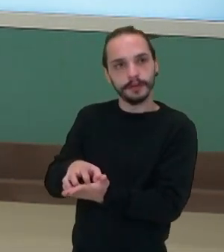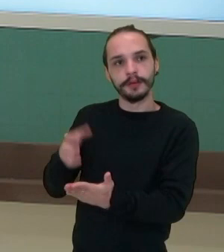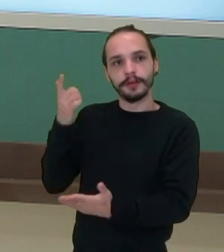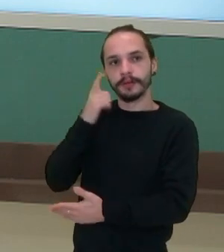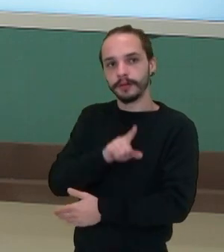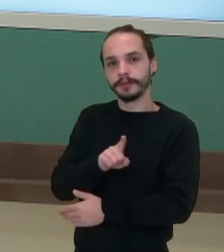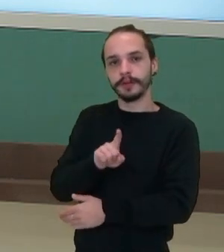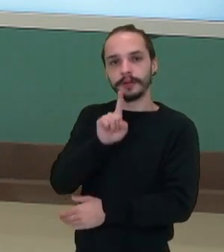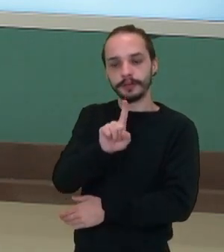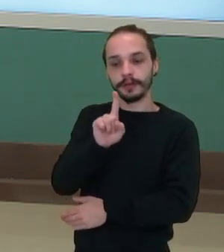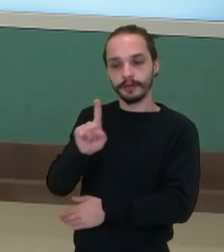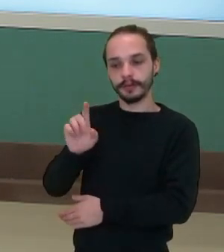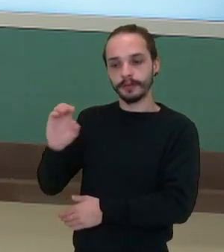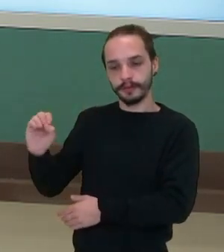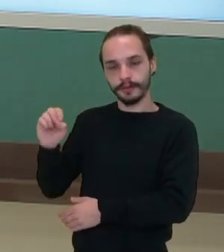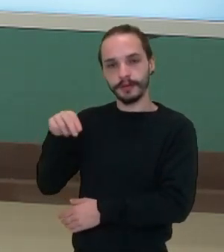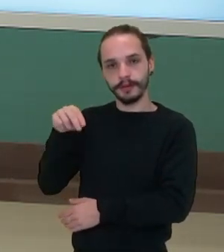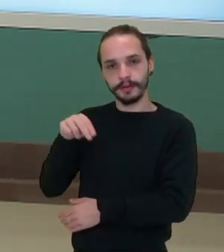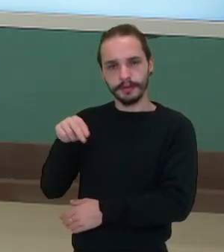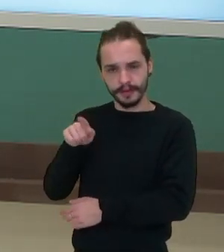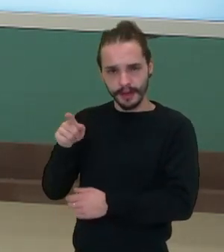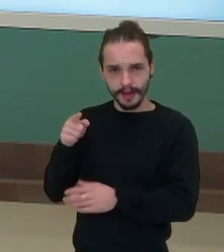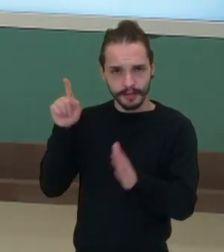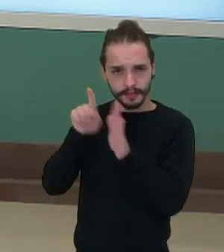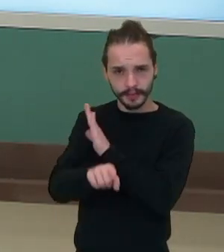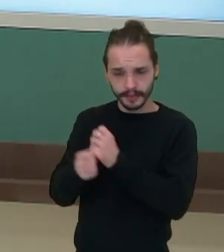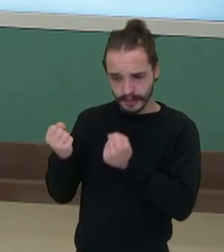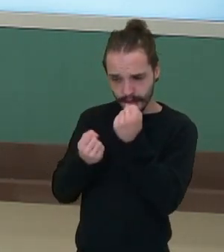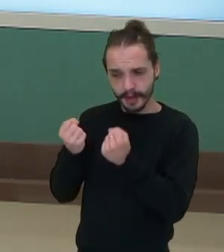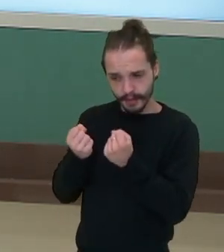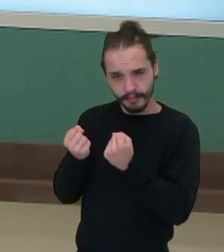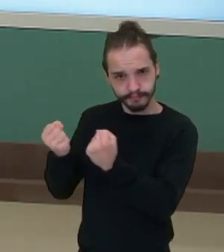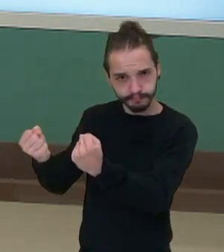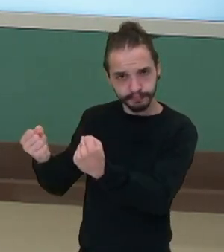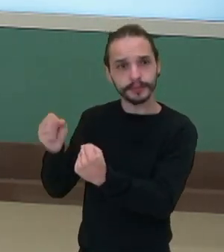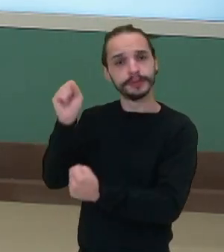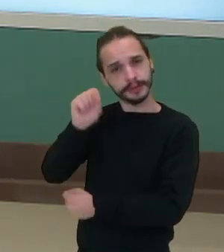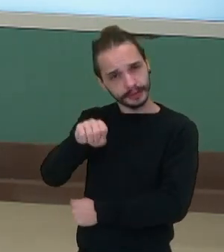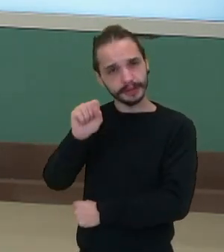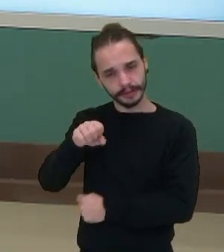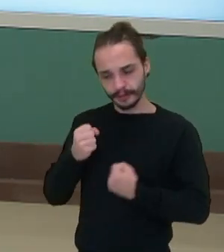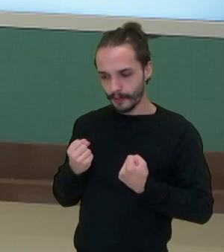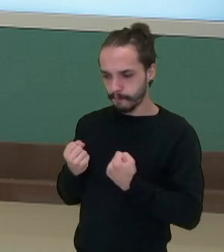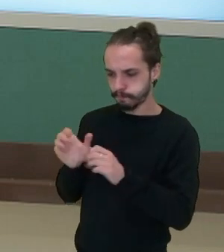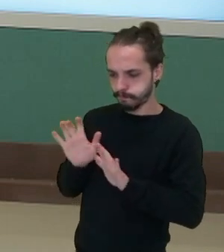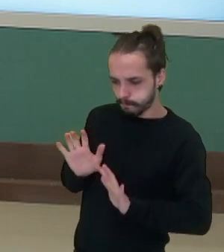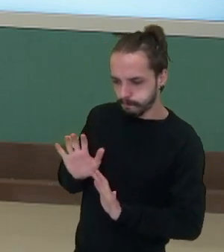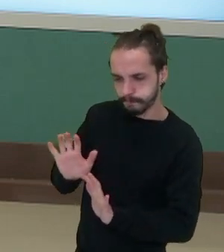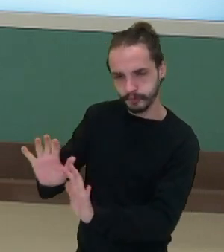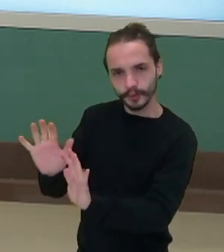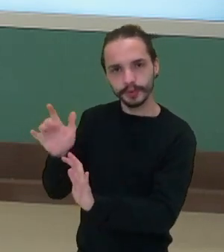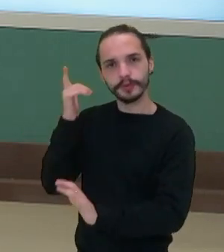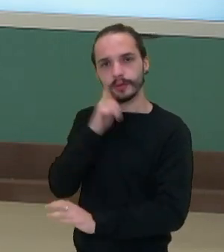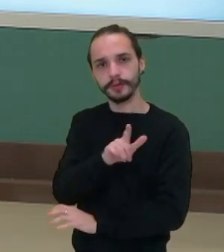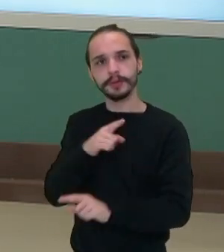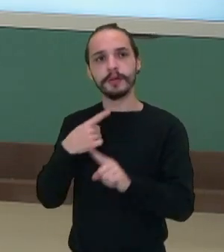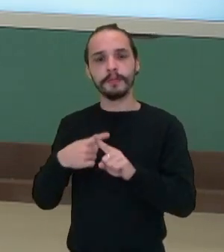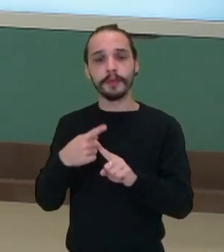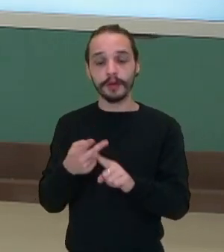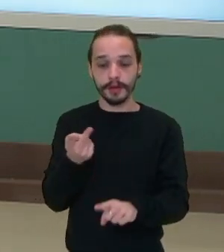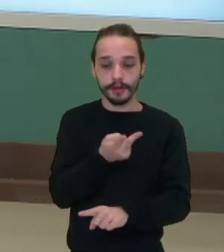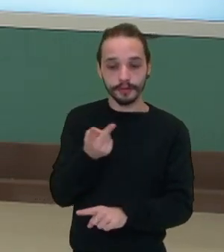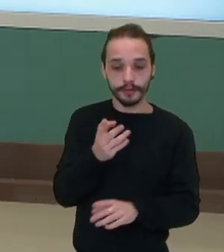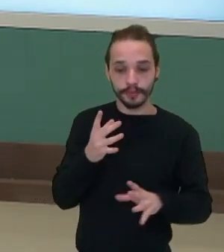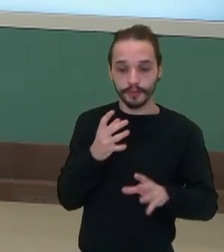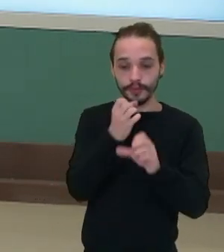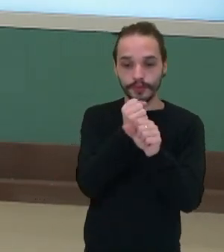de 110 newtons. E a minha pergunta é se o carro irá se deslocar. A justificativa é sim, porque a soma das forças que as pessoas exercem